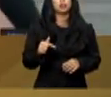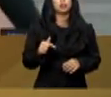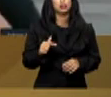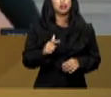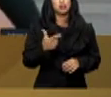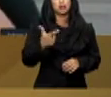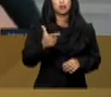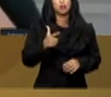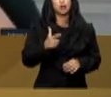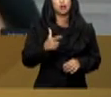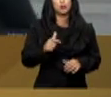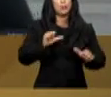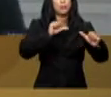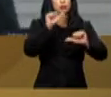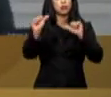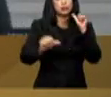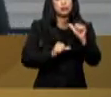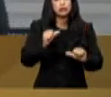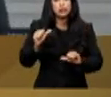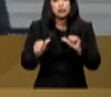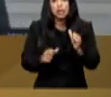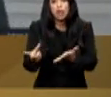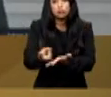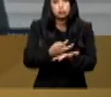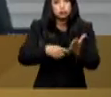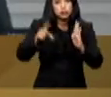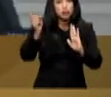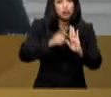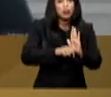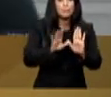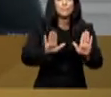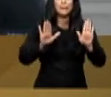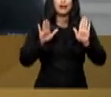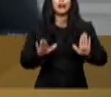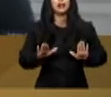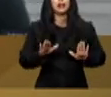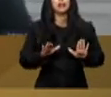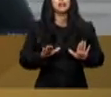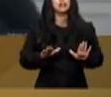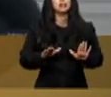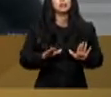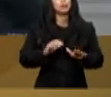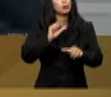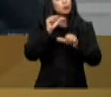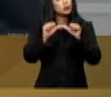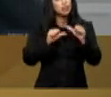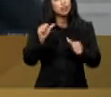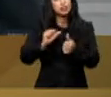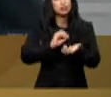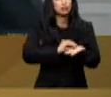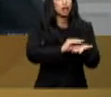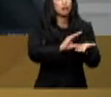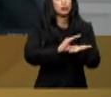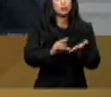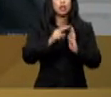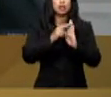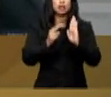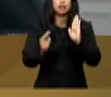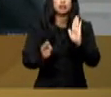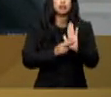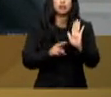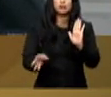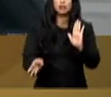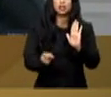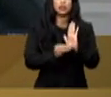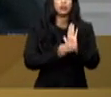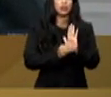revolução tributária, mas sim uma reforma na distribuição de receitas, as normas introduzidas por essa emenda